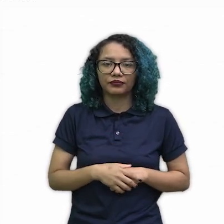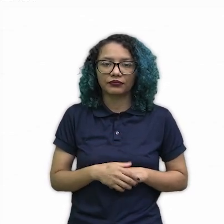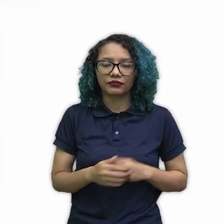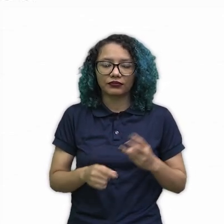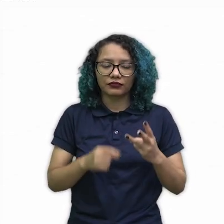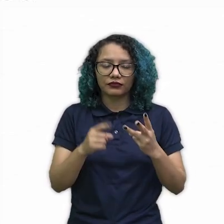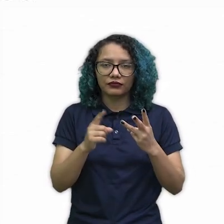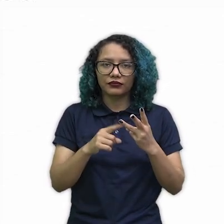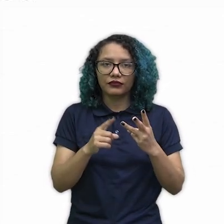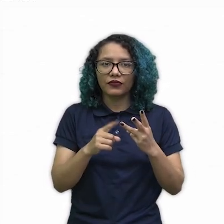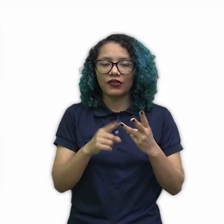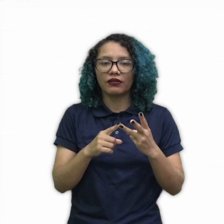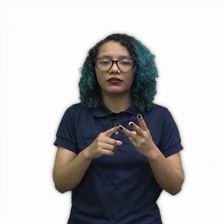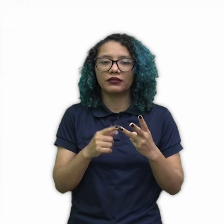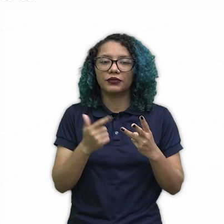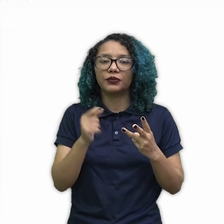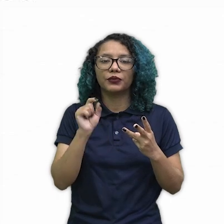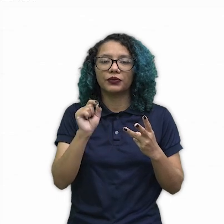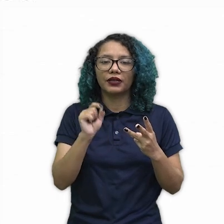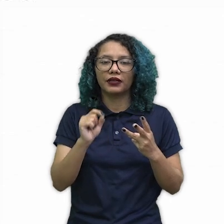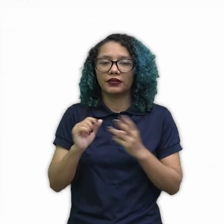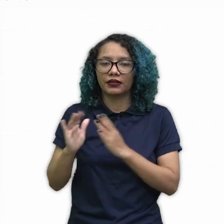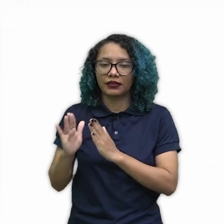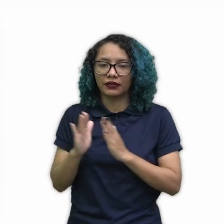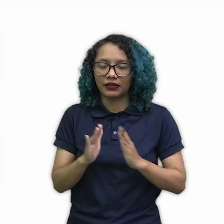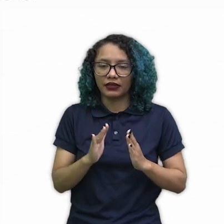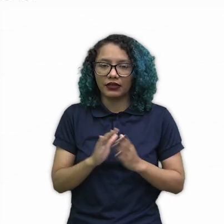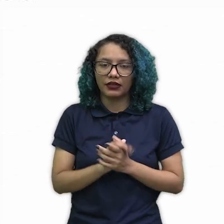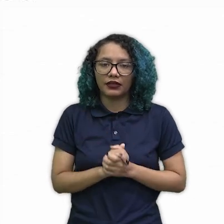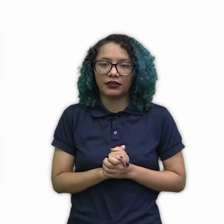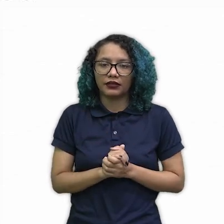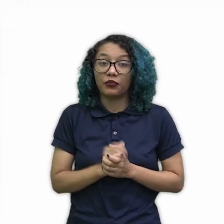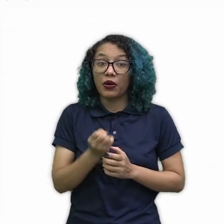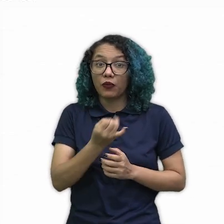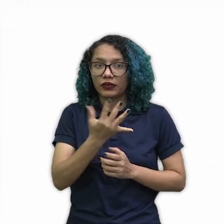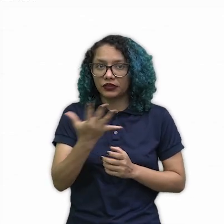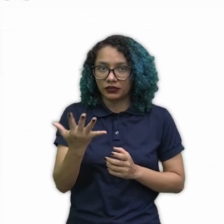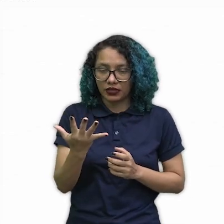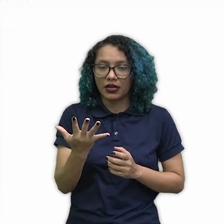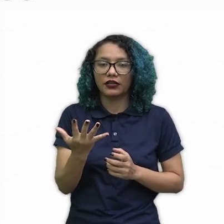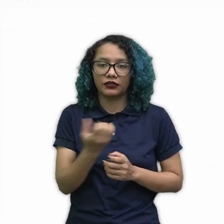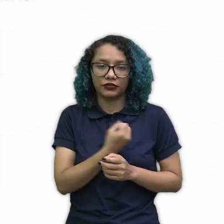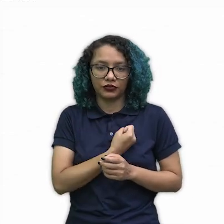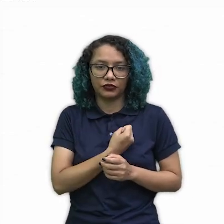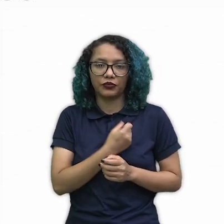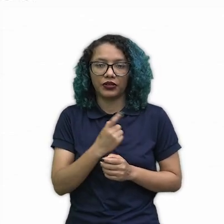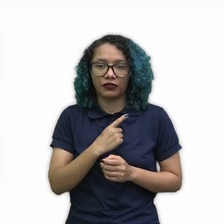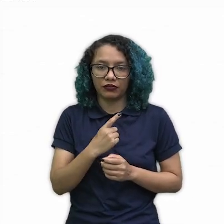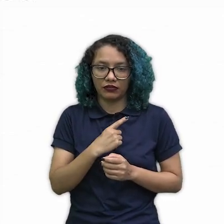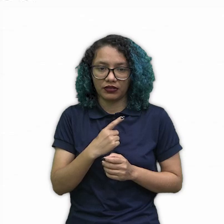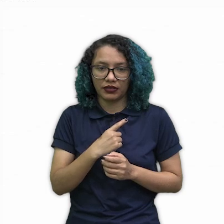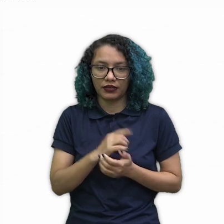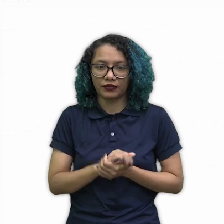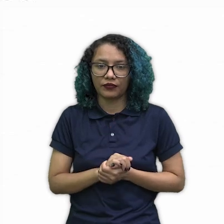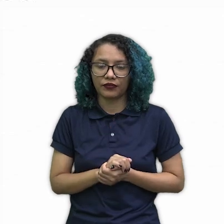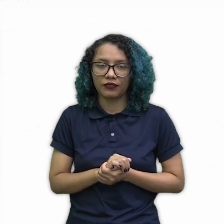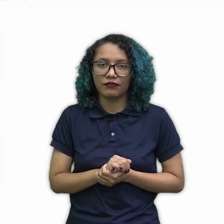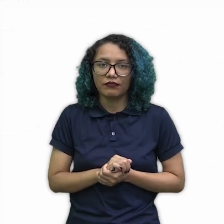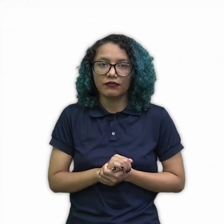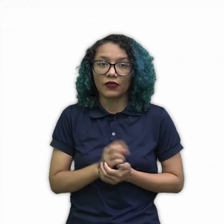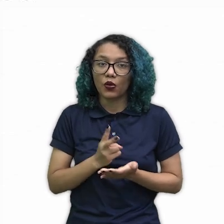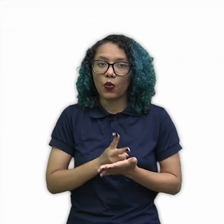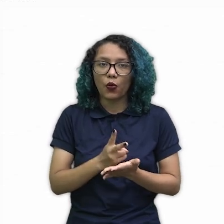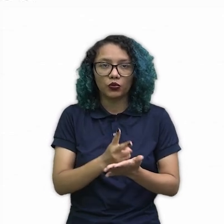E o finito é a sequência, tem um número específico de termos, ou seja, não continua indefinidamente,